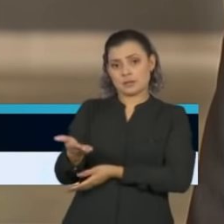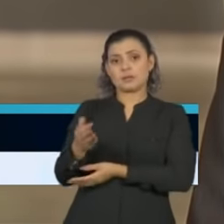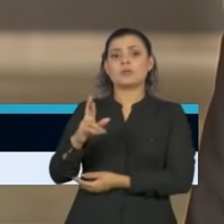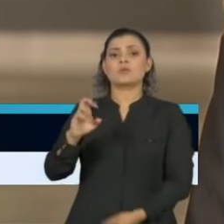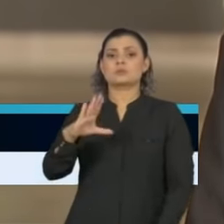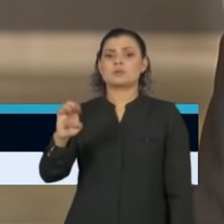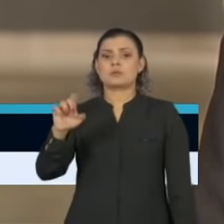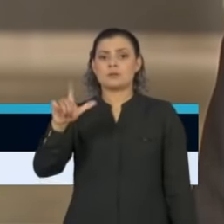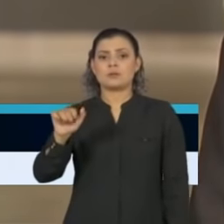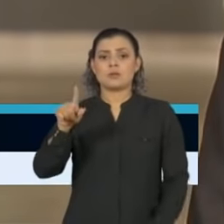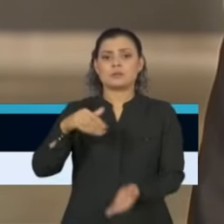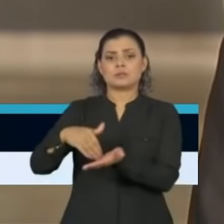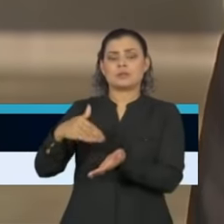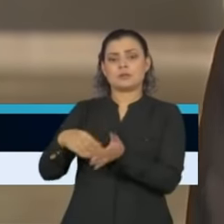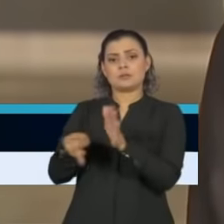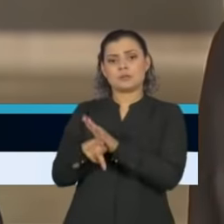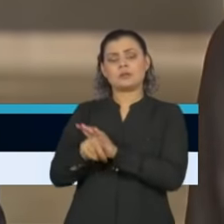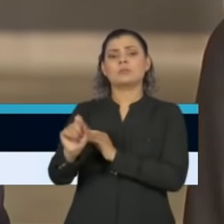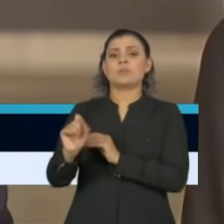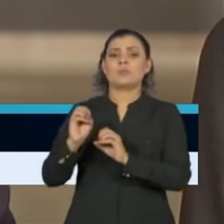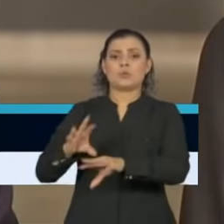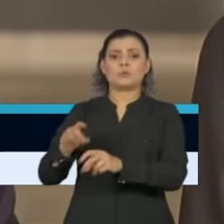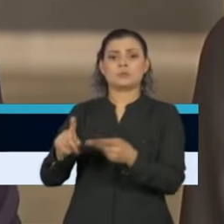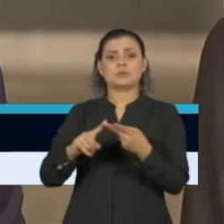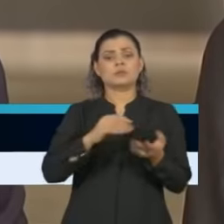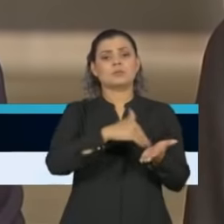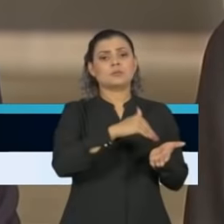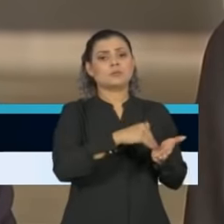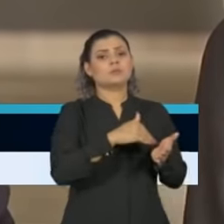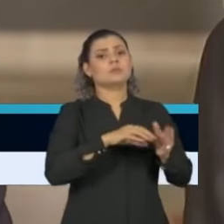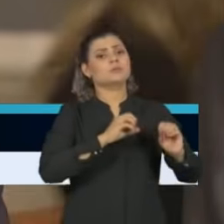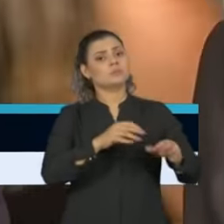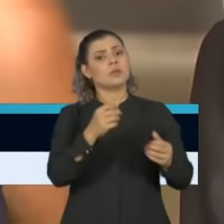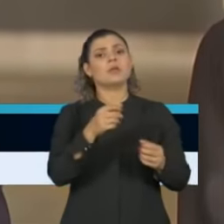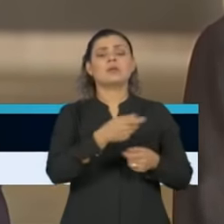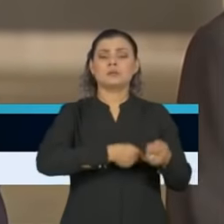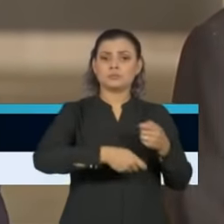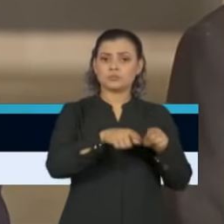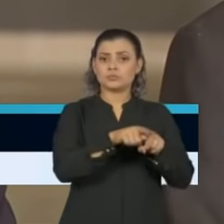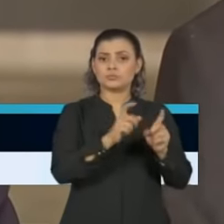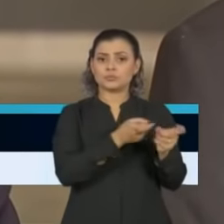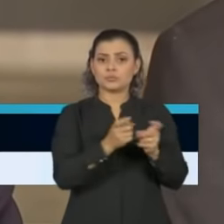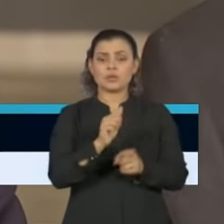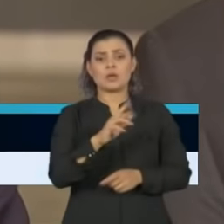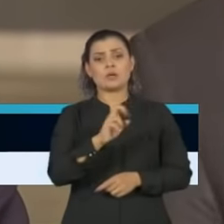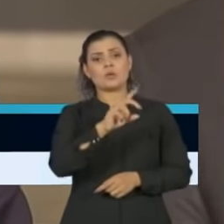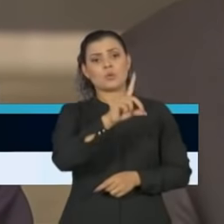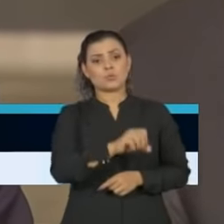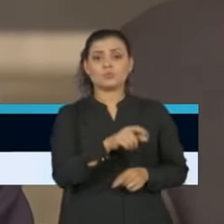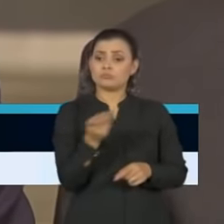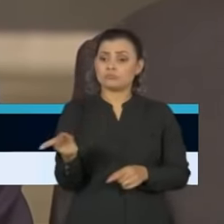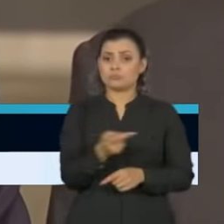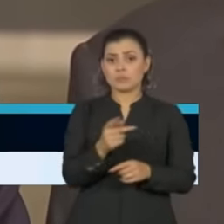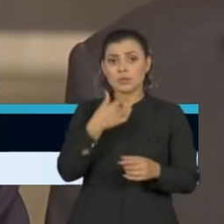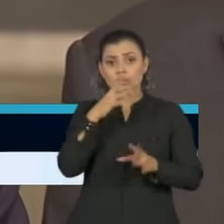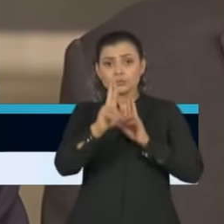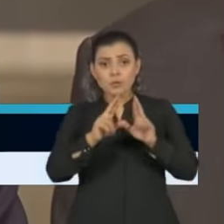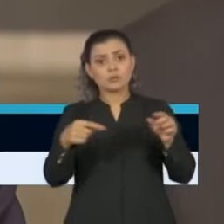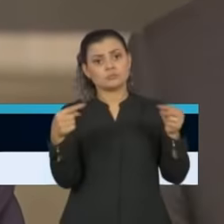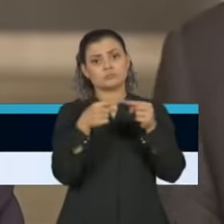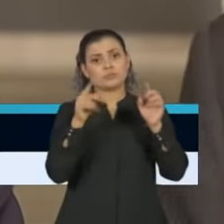Soares, secretário de Educação, e o Haroldo Correia, secretário executivo de Educação, se precisarem de respostas mais específicas a